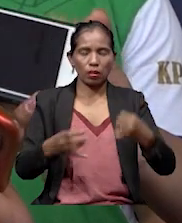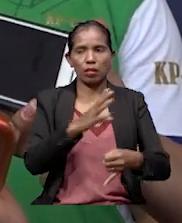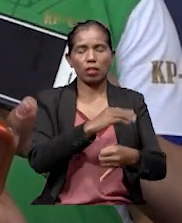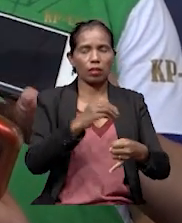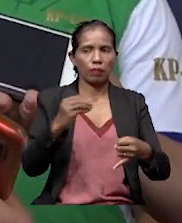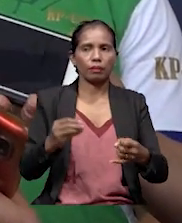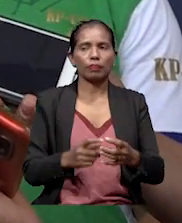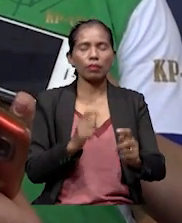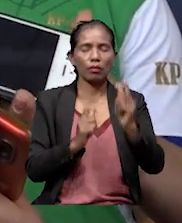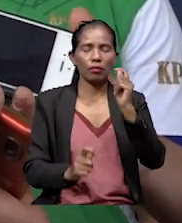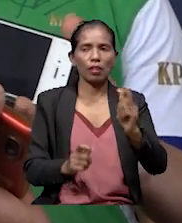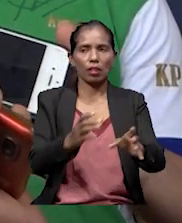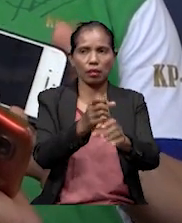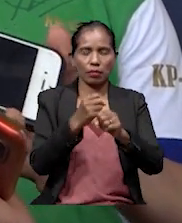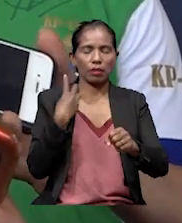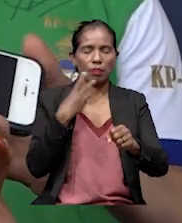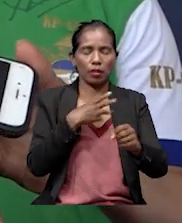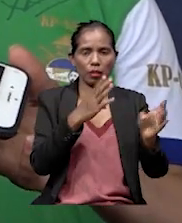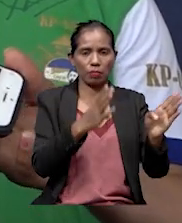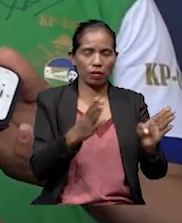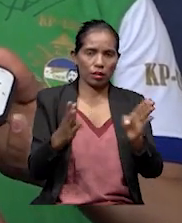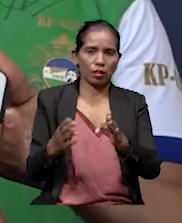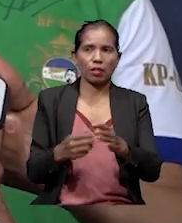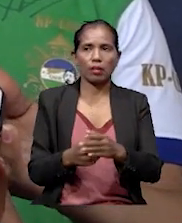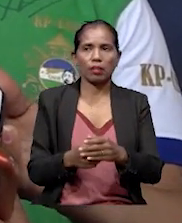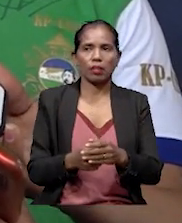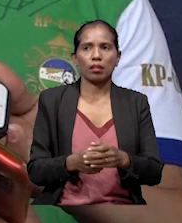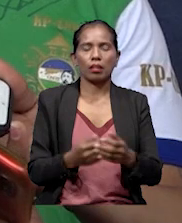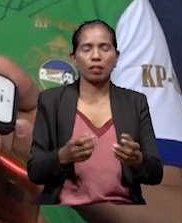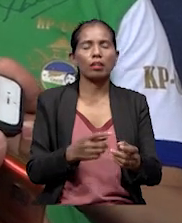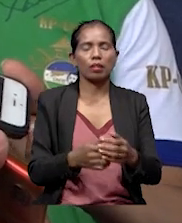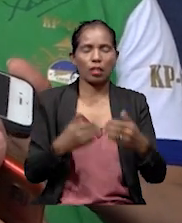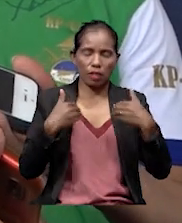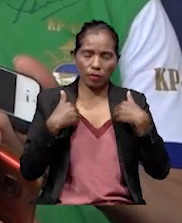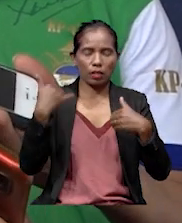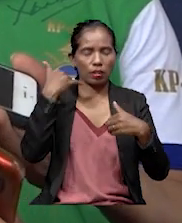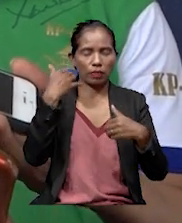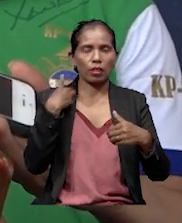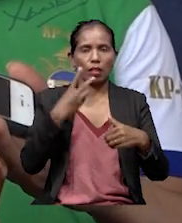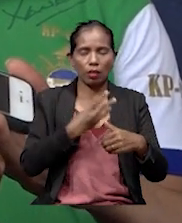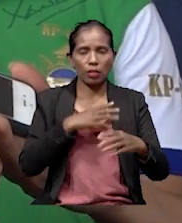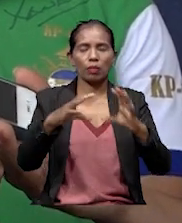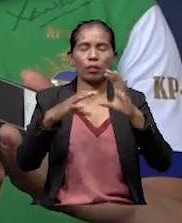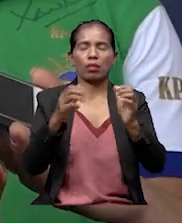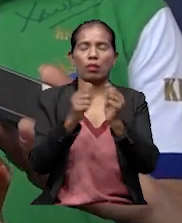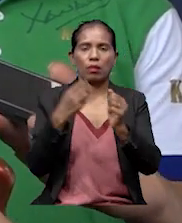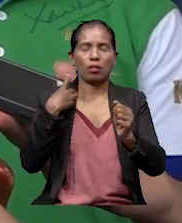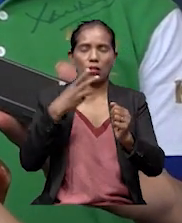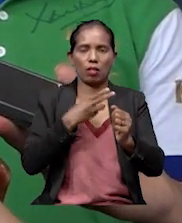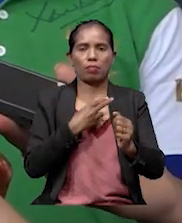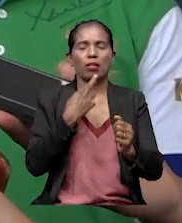e Tribunal de Recurso simultâneo a minha processo. E eu vou tomar esse contato a mim e a mim no processo